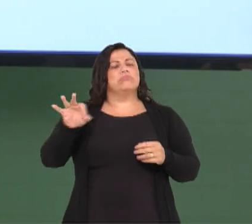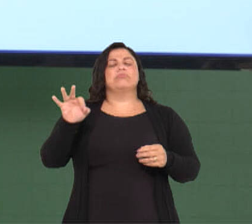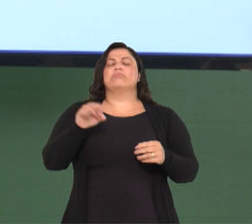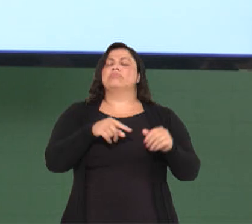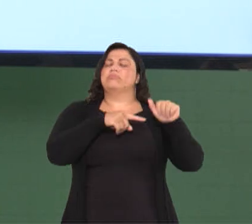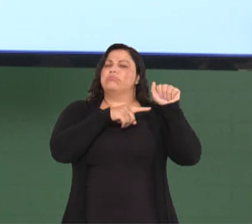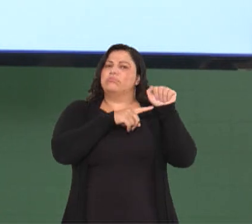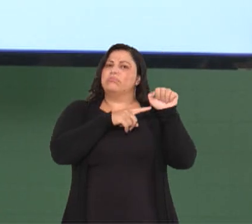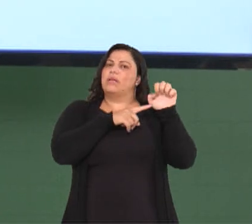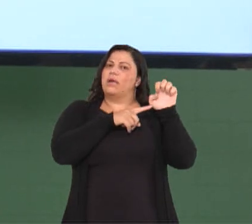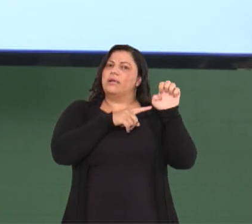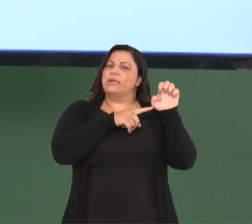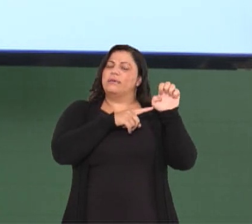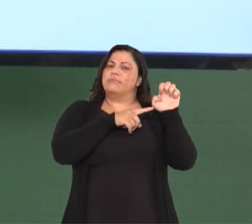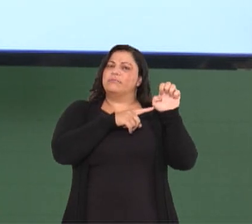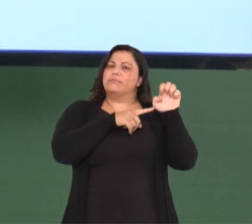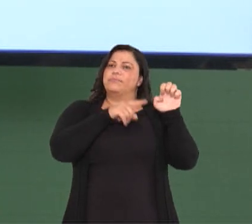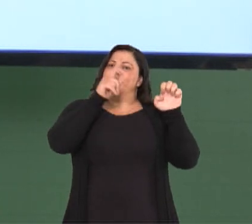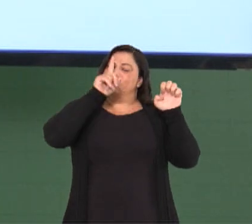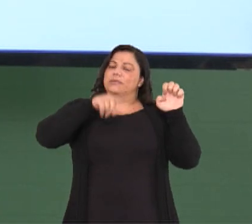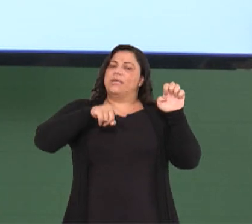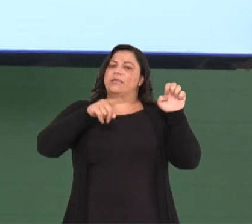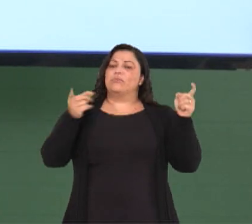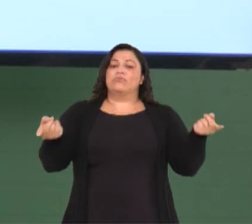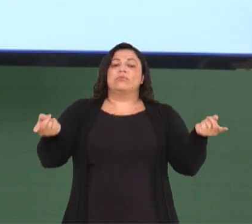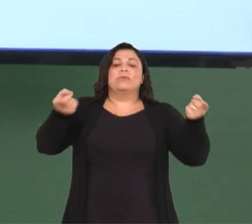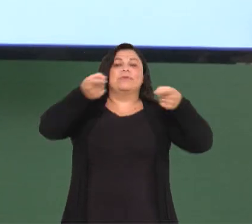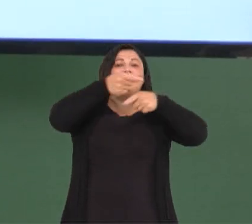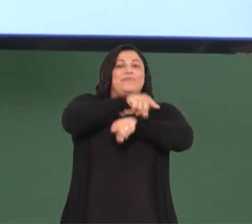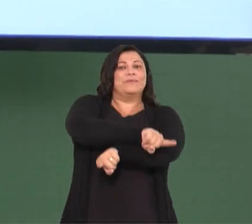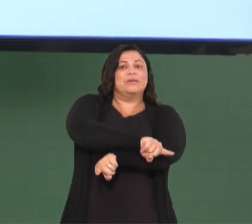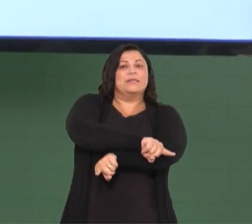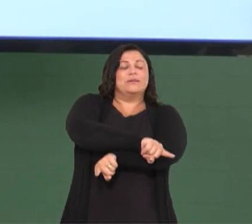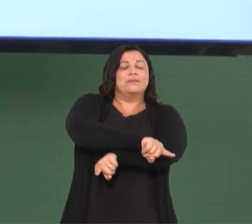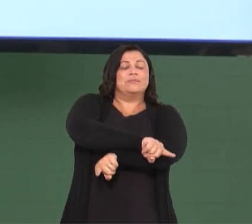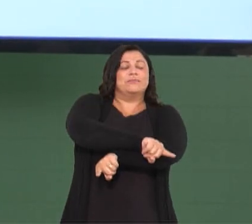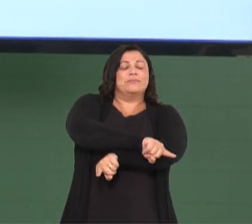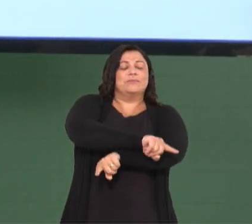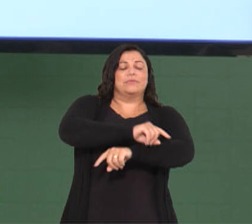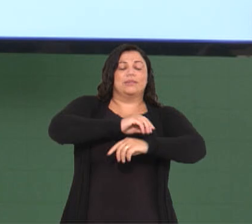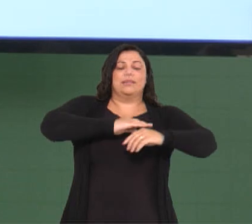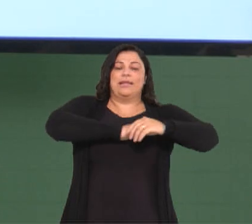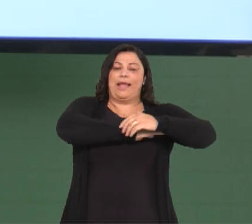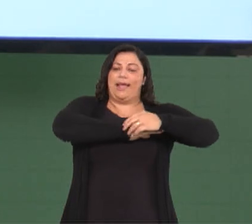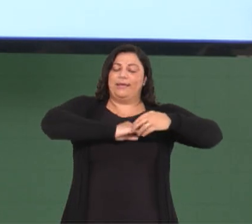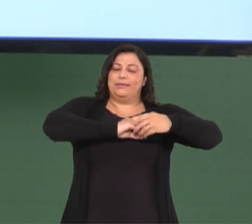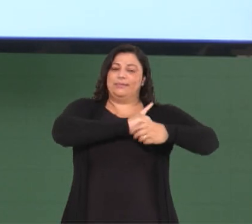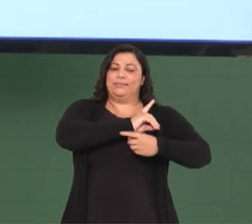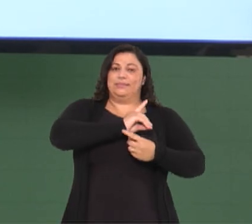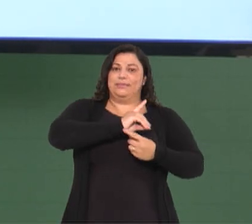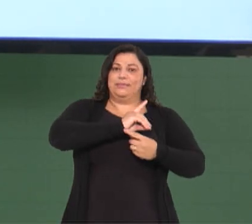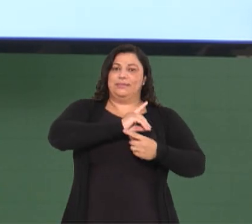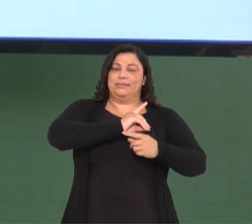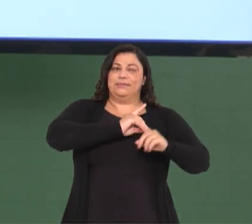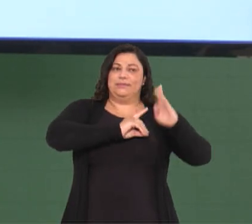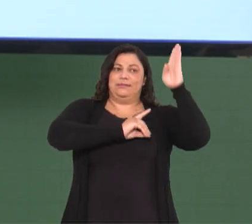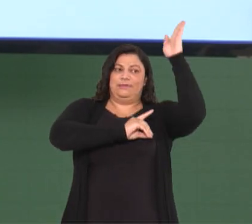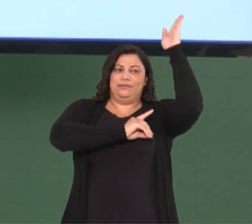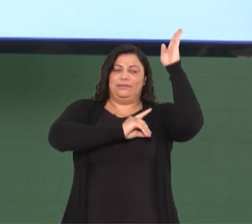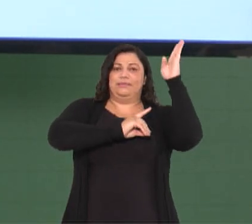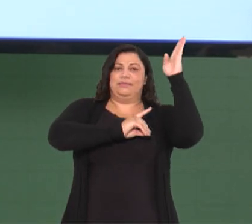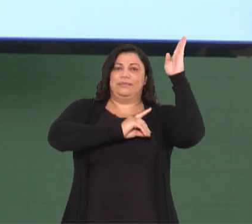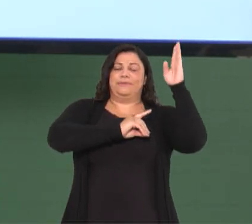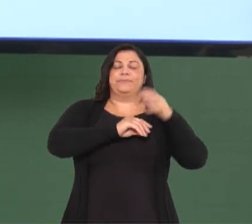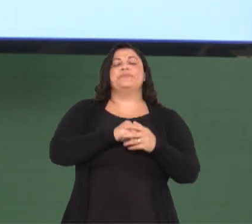Coulomb, que diz que a força elétrica é inversamente proporcional à distância entre essas cargas elevada ao quadrado. Em palavras